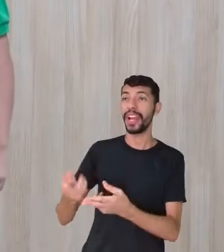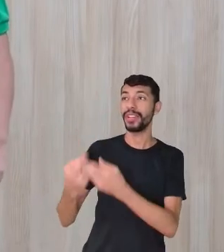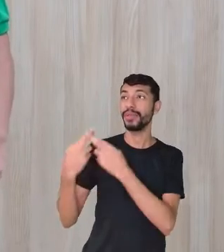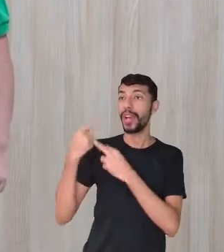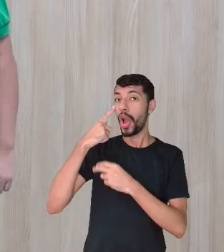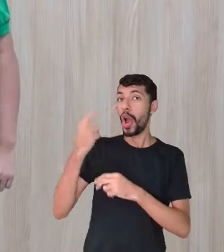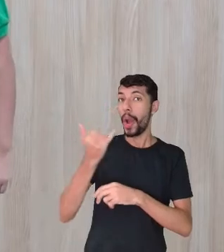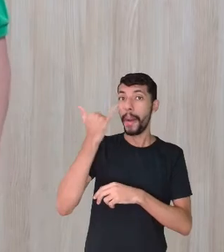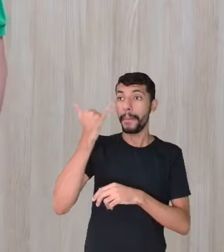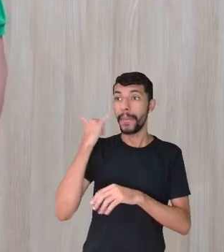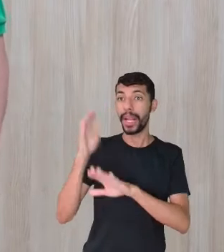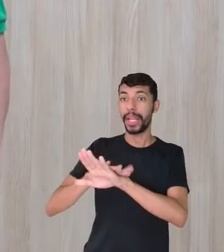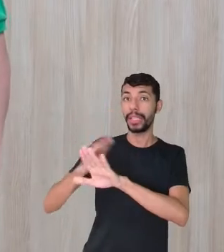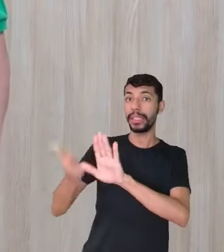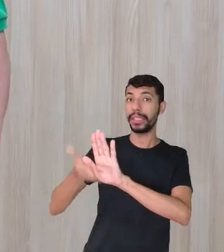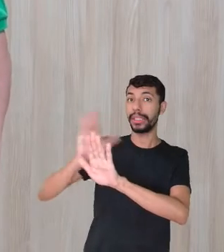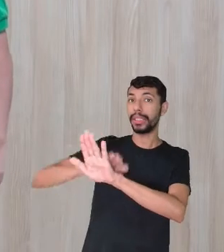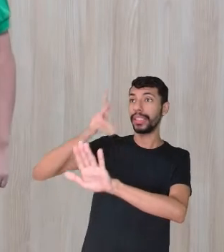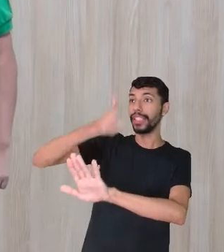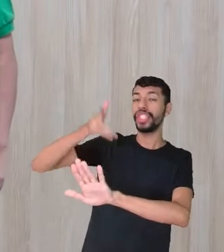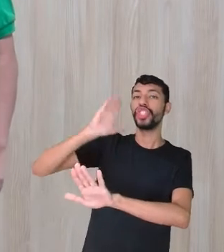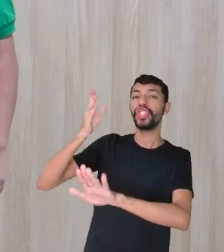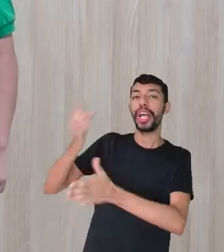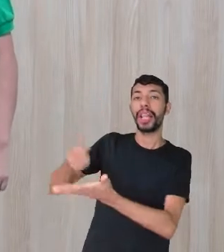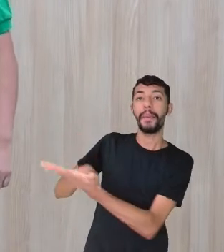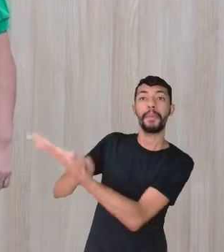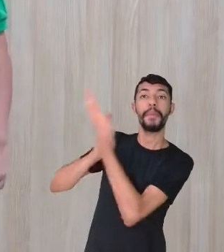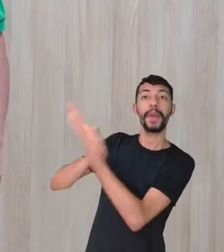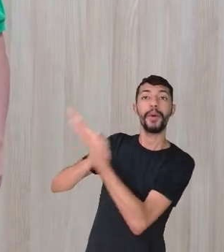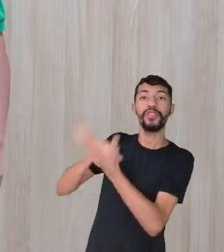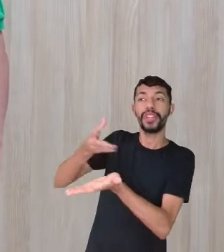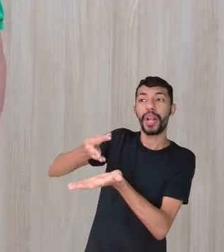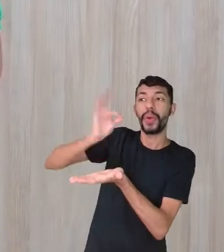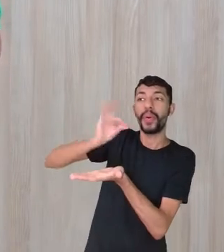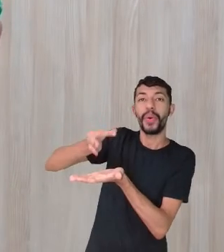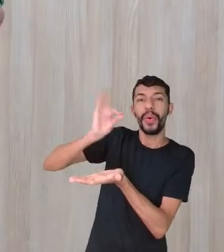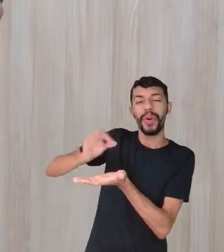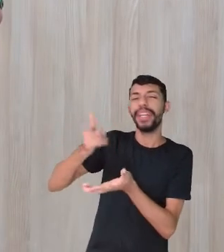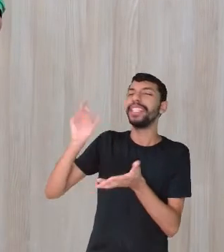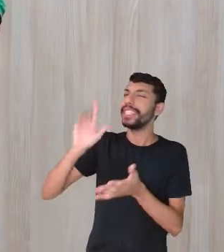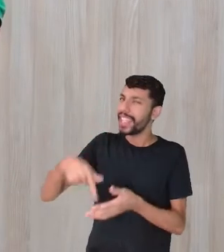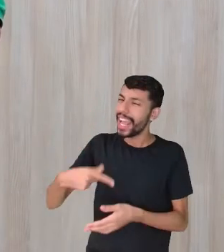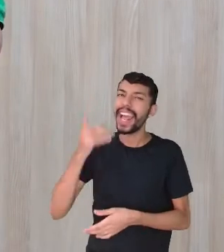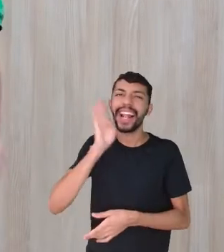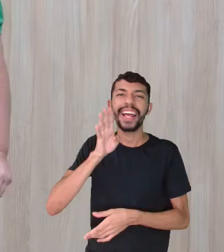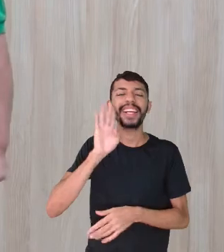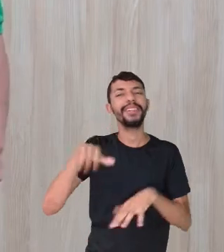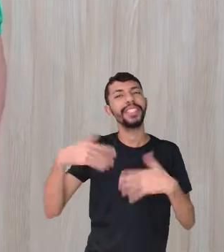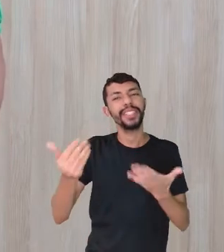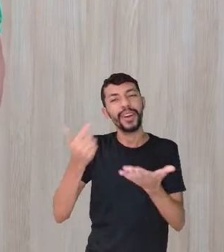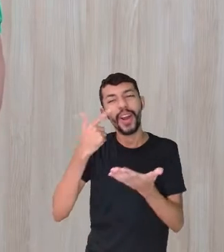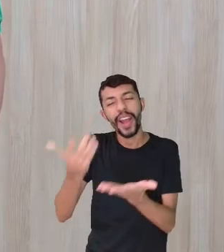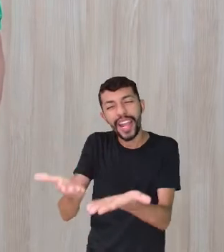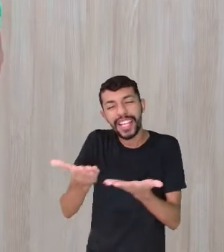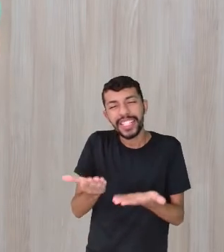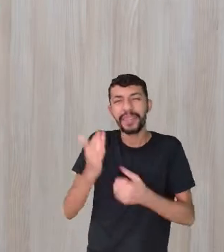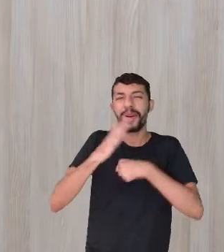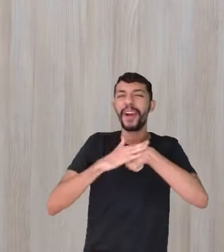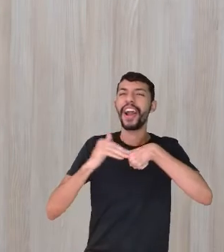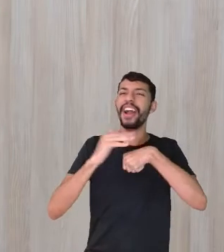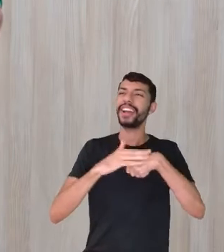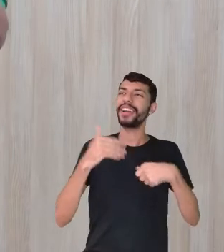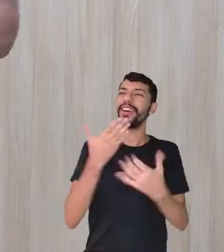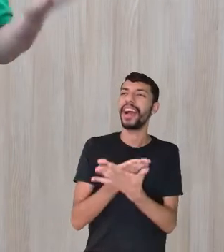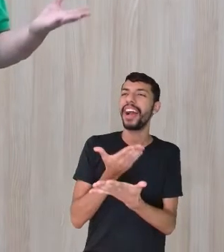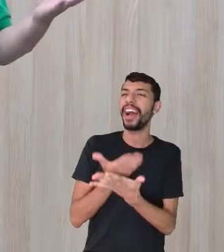a xícara de café. Isso é muito legal. Pois é, pessoal, acolham com carinho esta aula, não é?